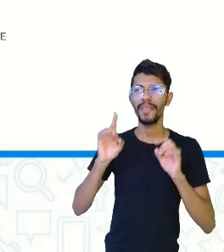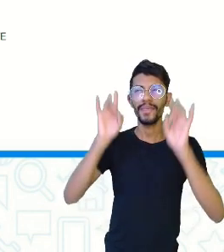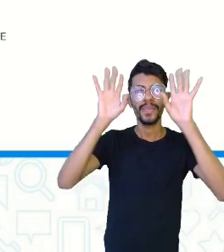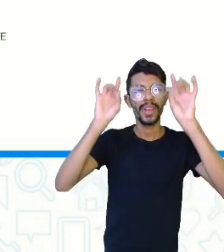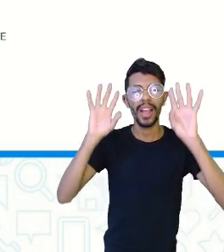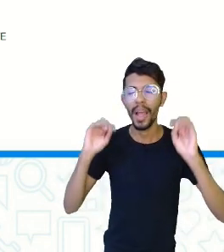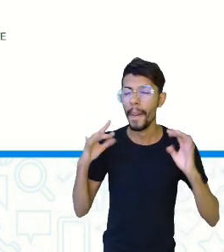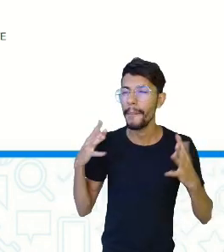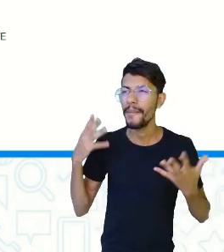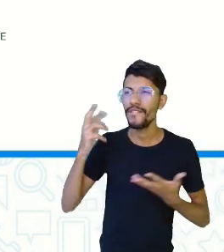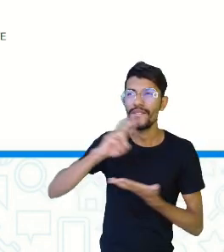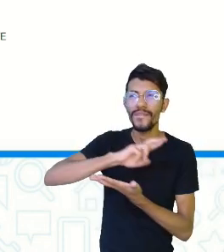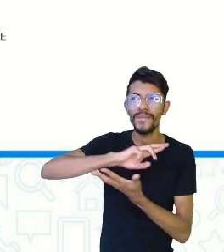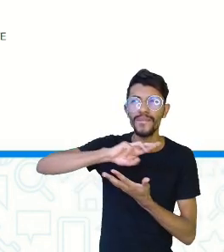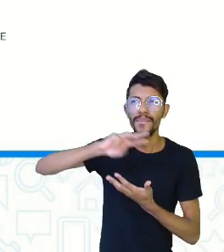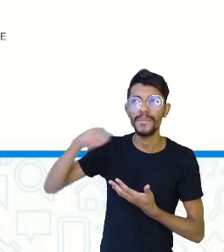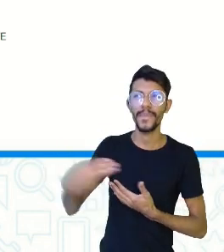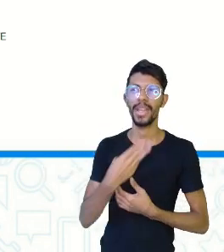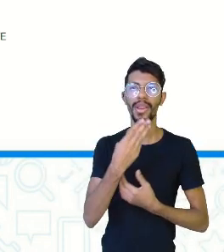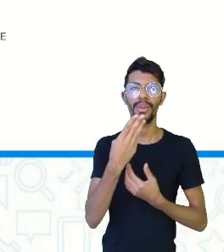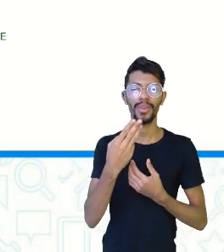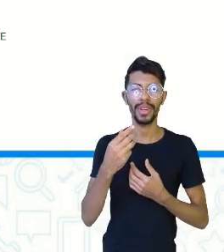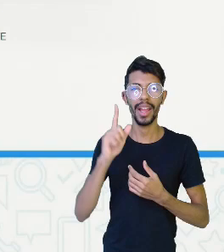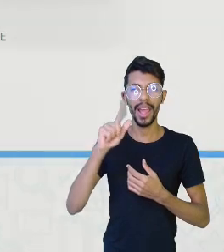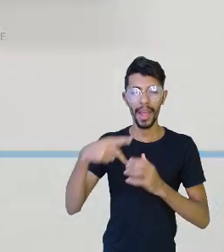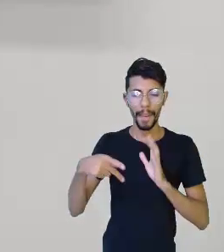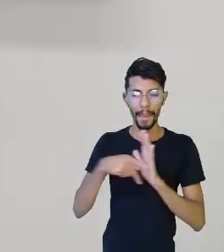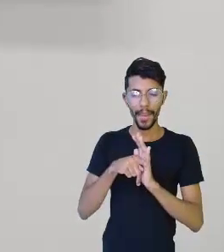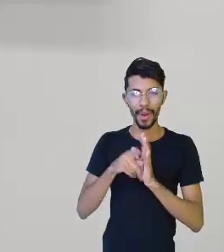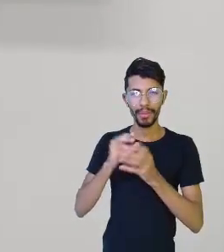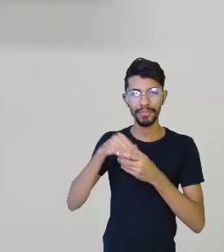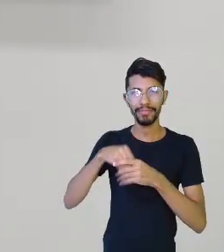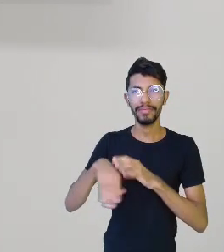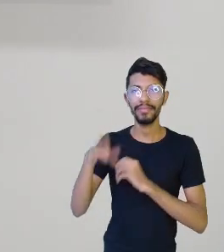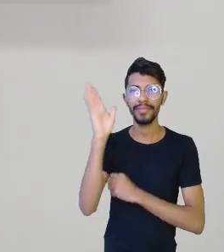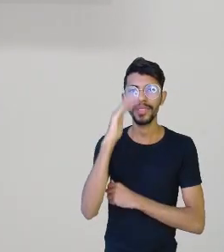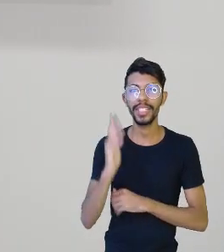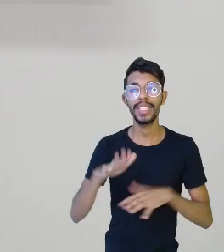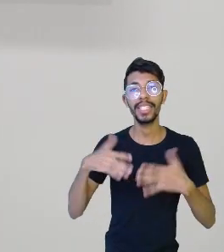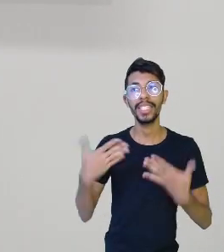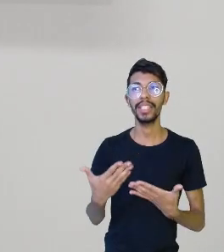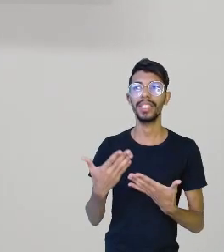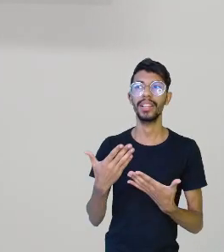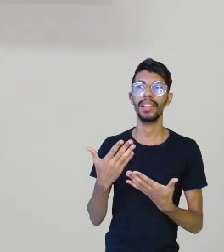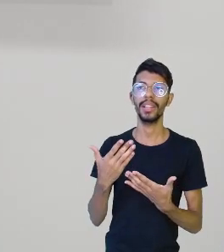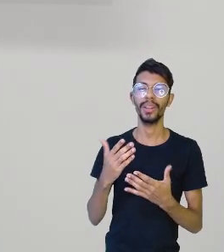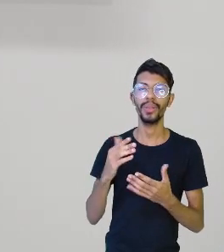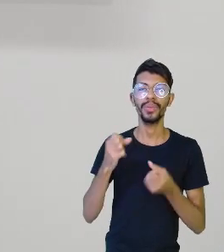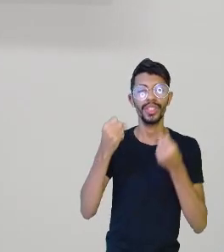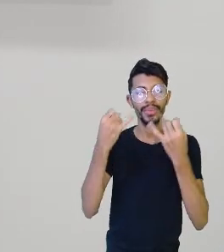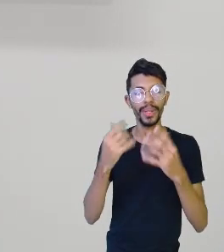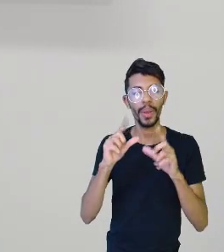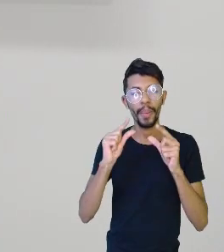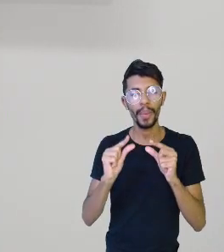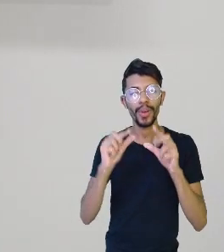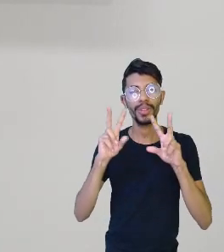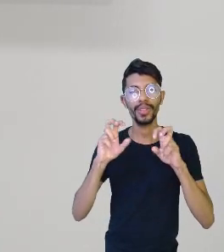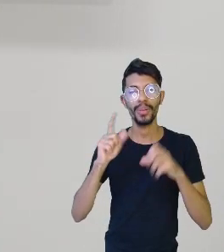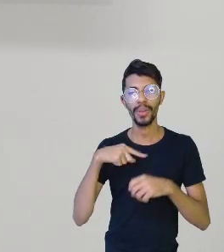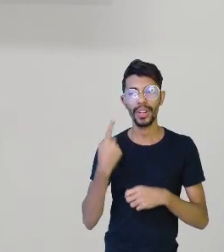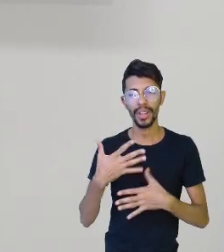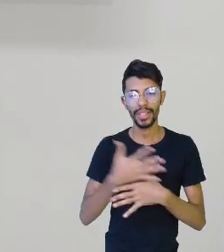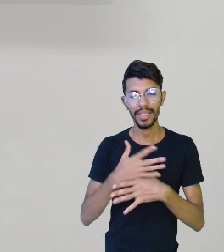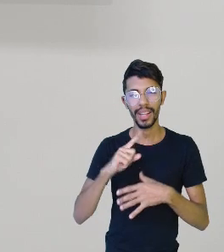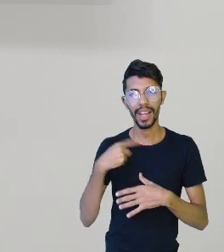temos aí essa licença poética que mostra um pouco da nossa cidade, do nosso espaço. E se a gente